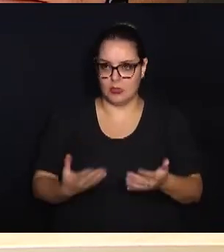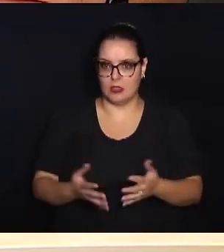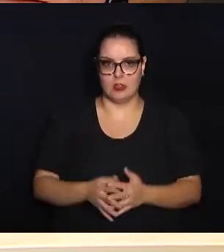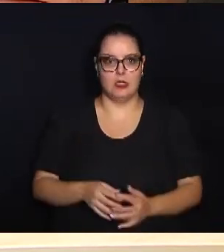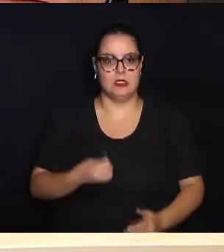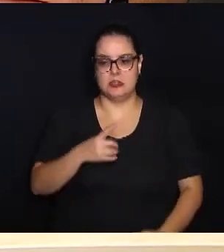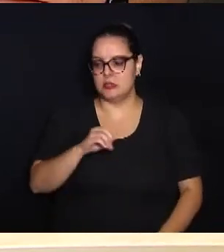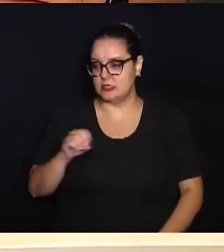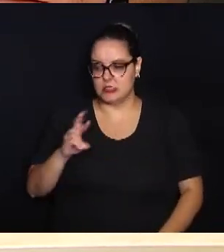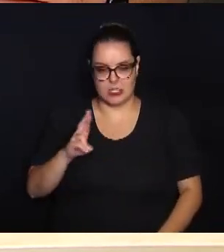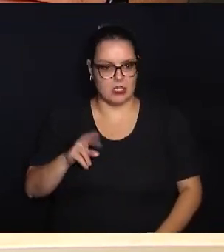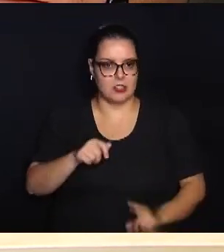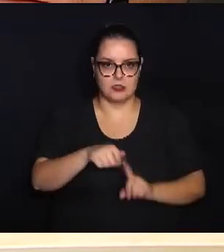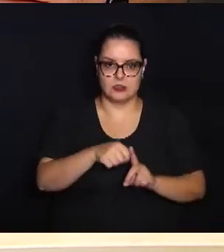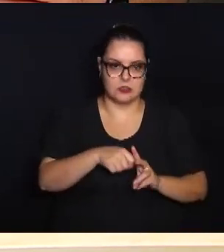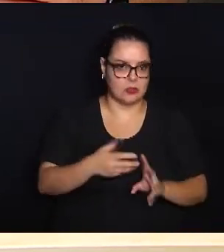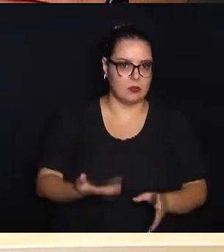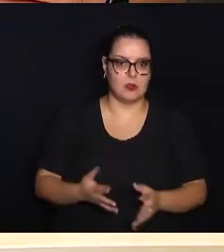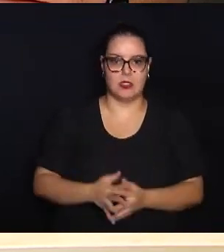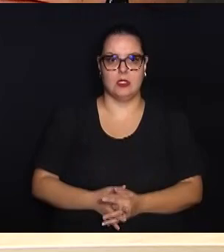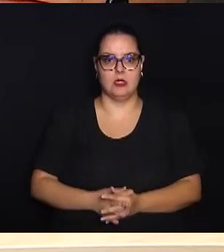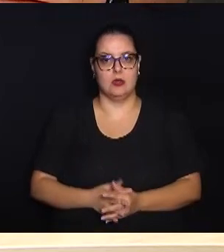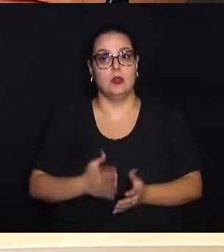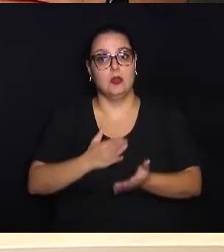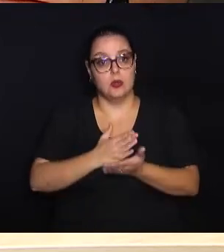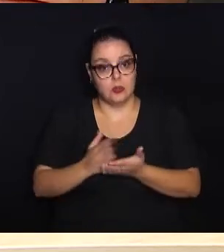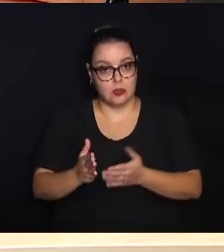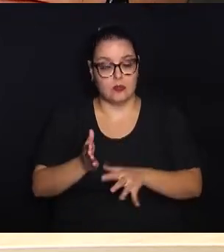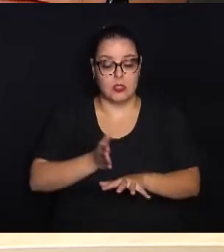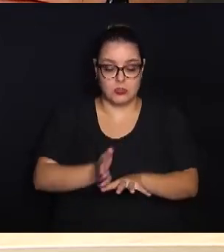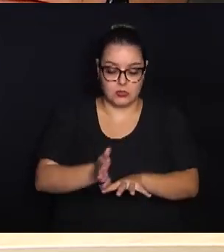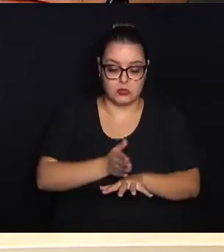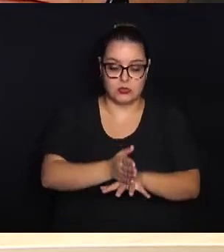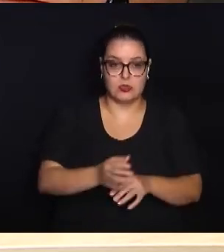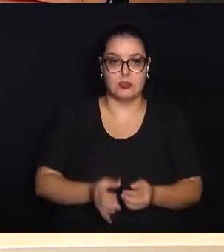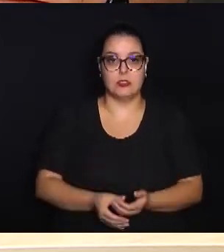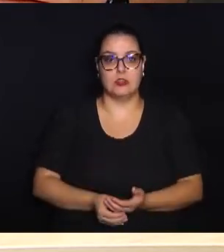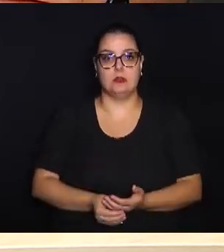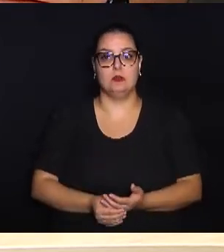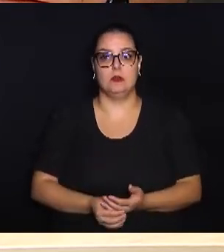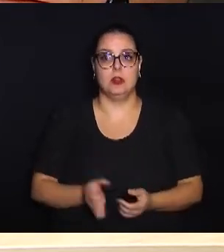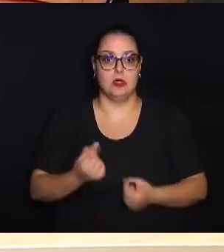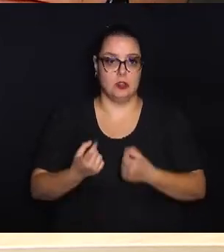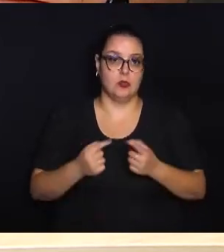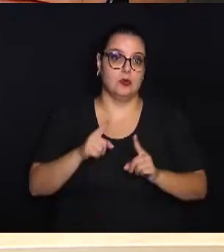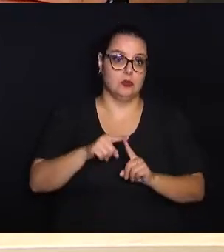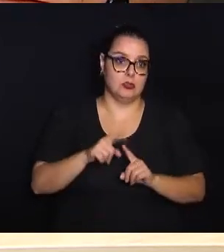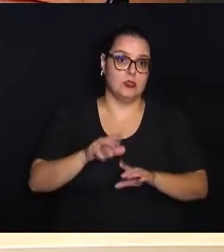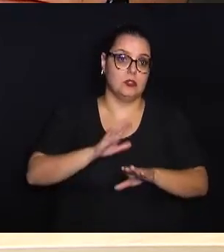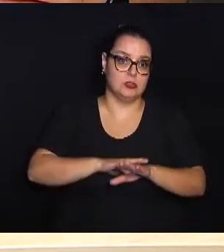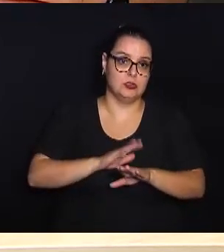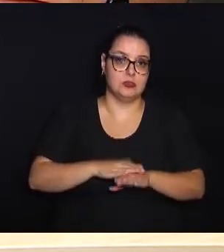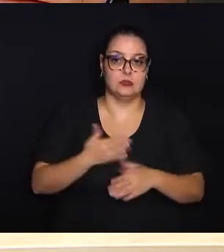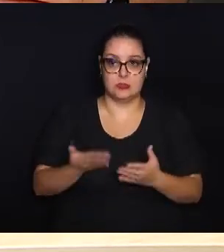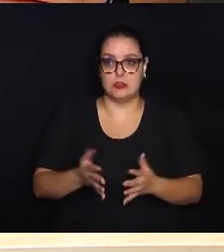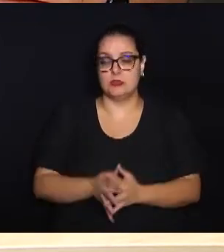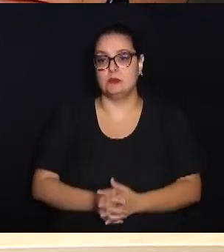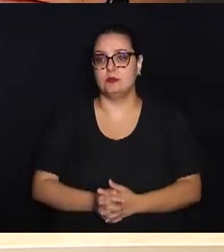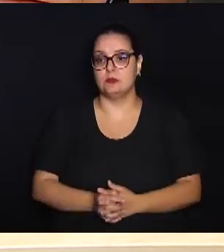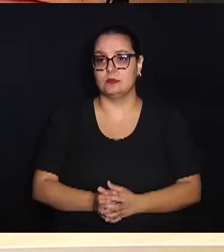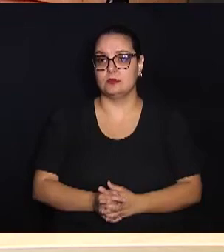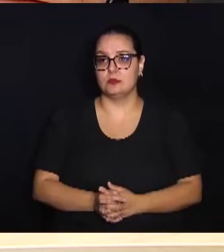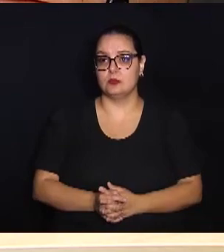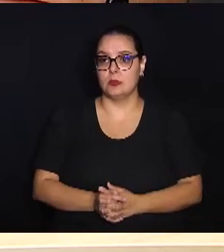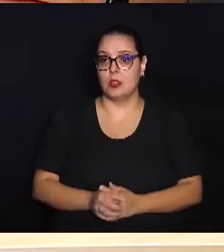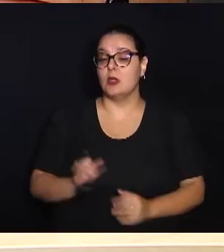guardar, ou seja R$100 no mês, começar a direcionar para algum tipo de ação nesse